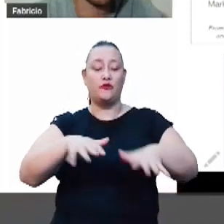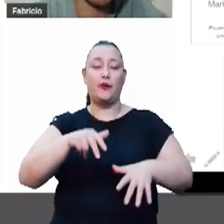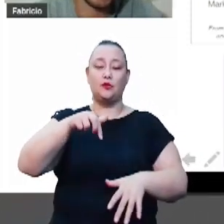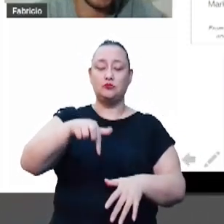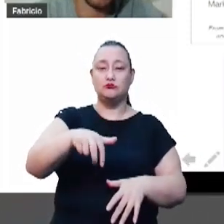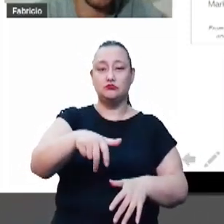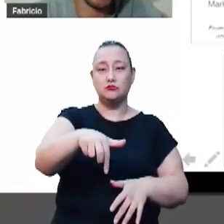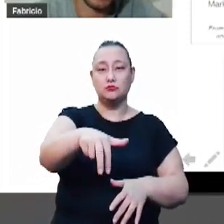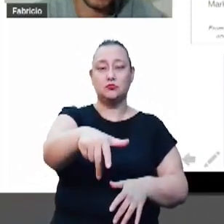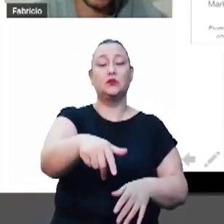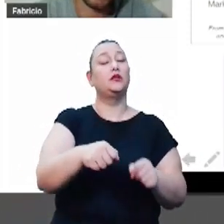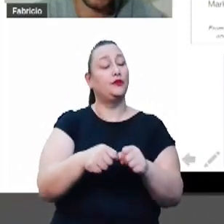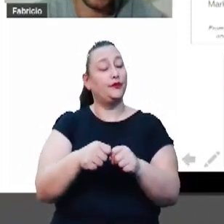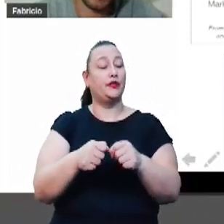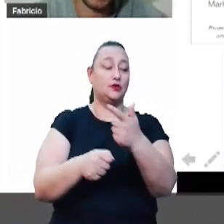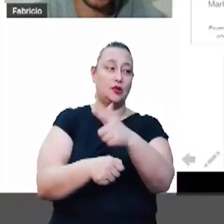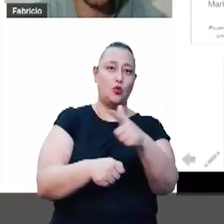e foi aplicado em alguns